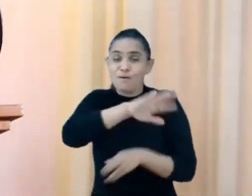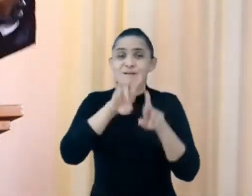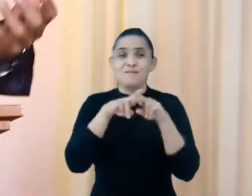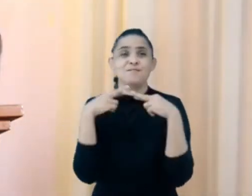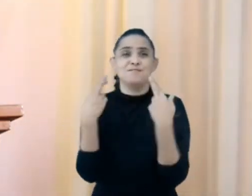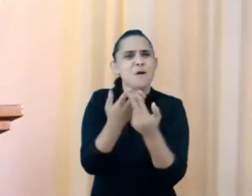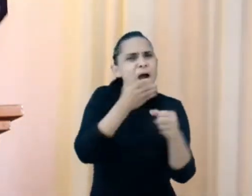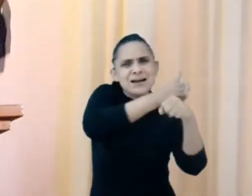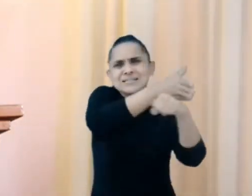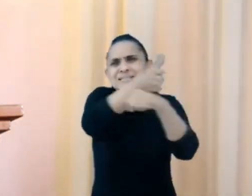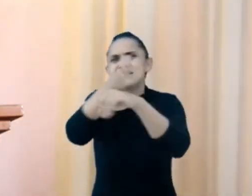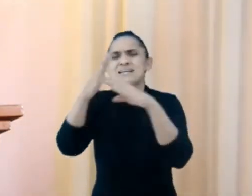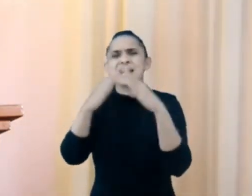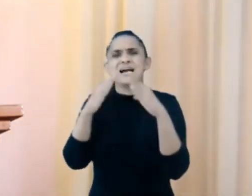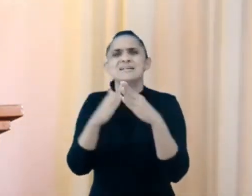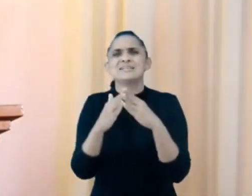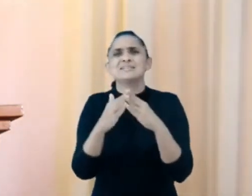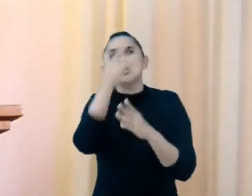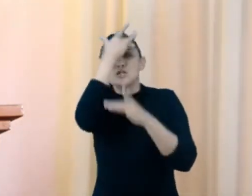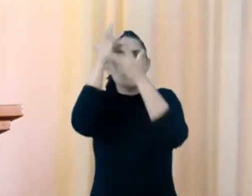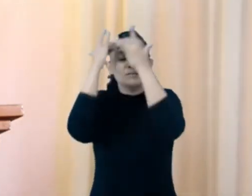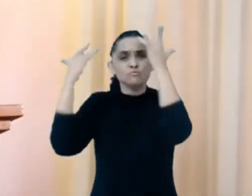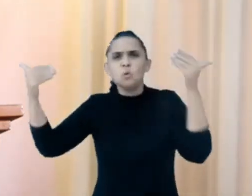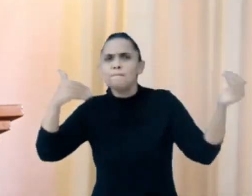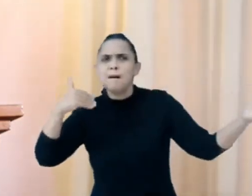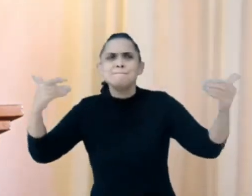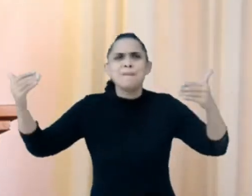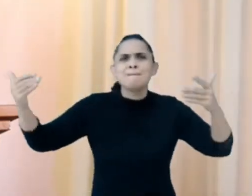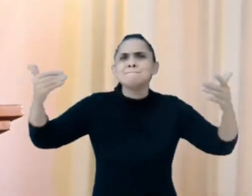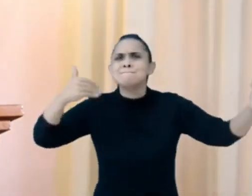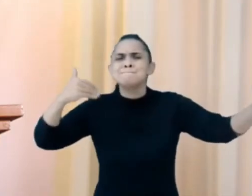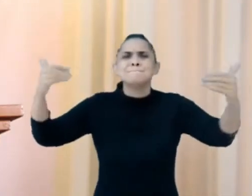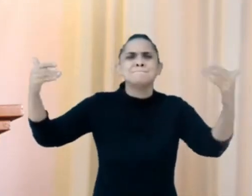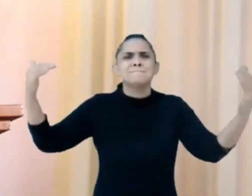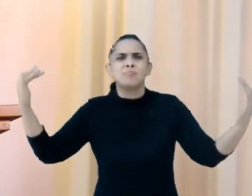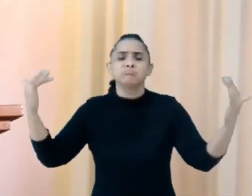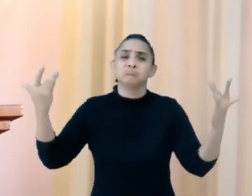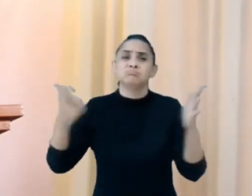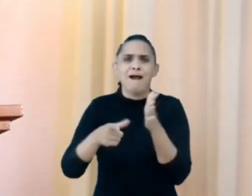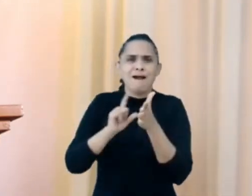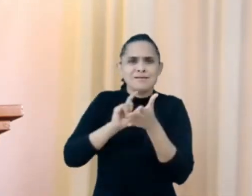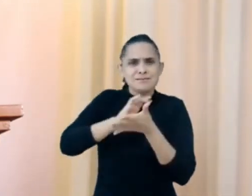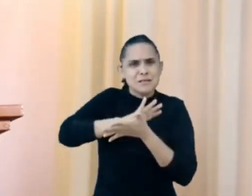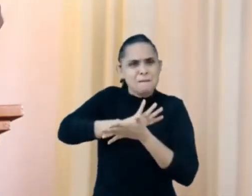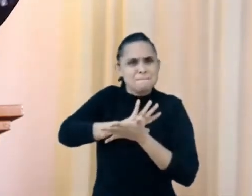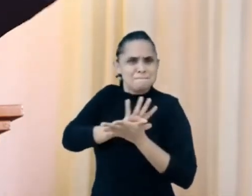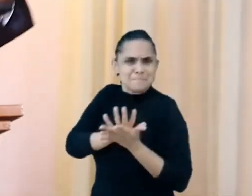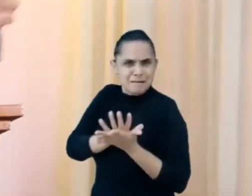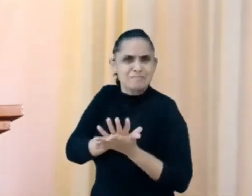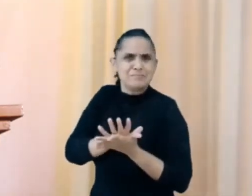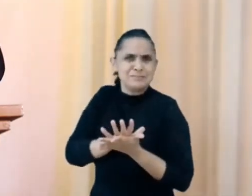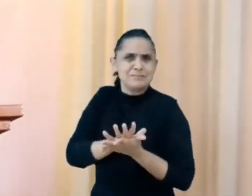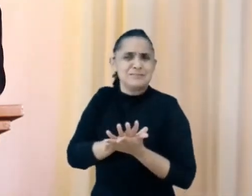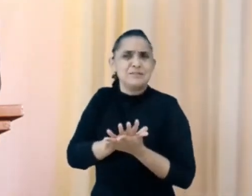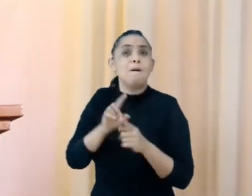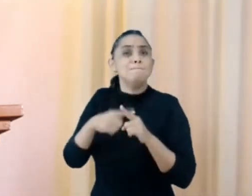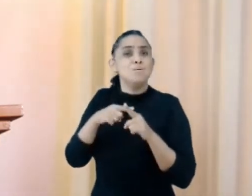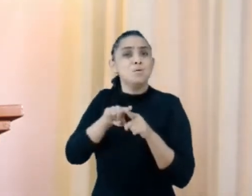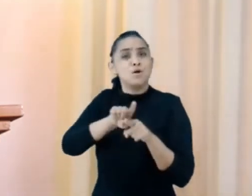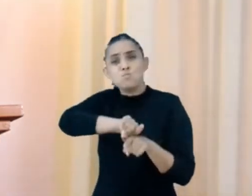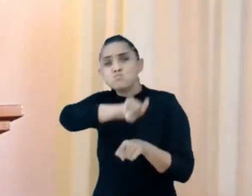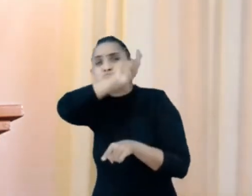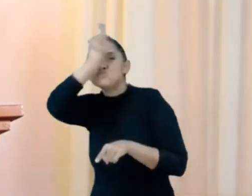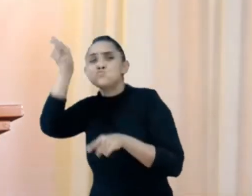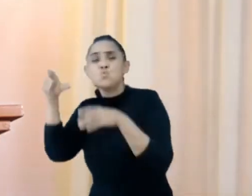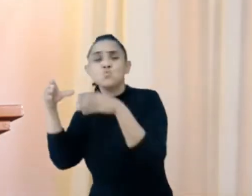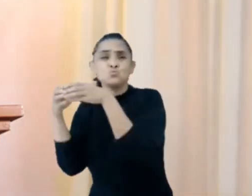casas, e as pessoas começaram a vir, existia um certo preconceito contra a igreja devido a um outro grupo que tinha o mesmo nome que o